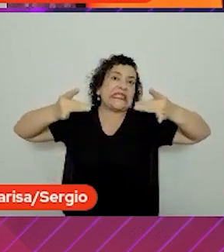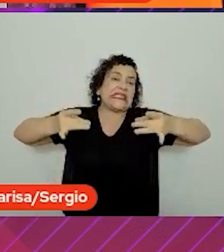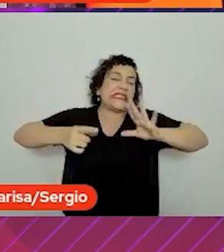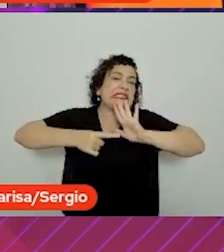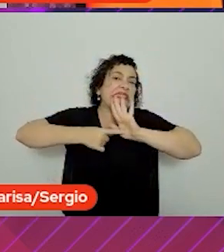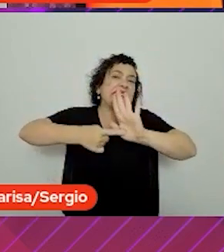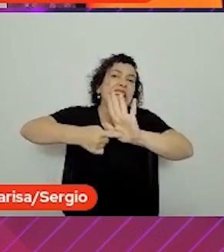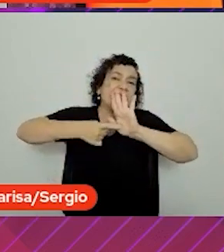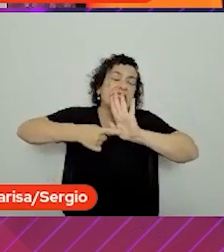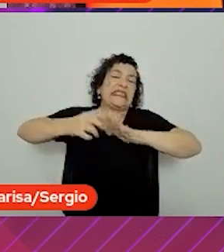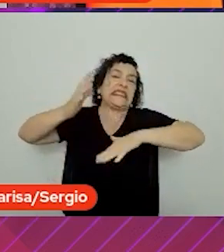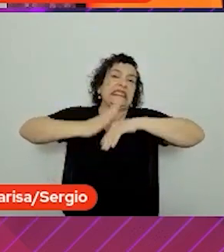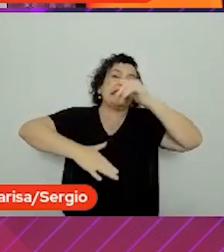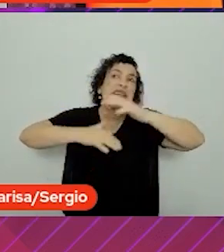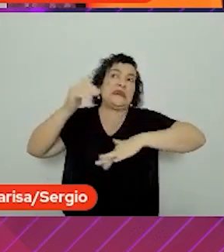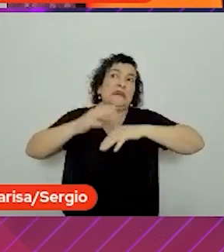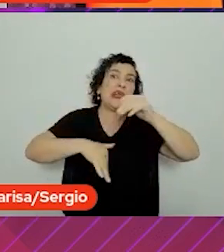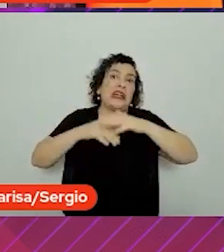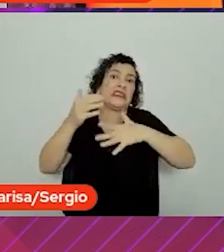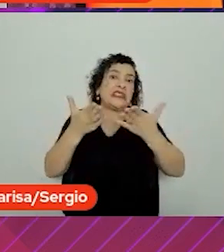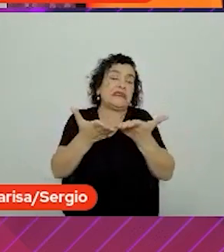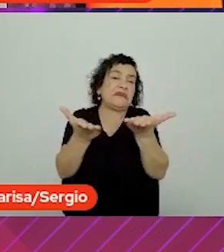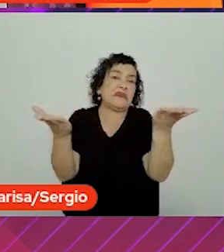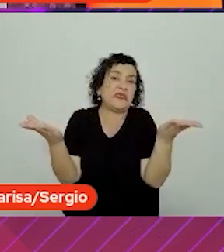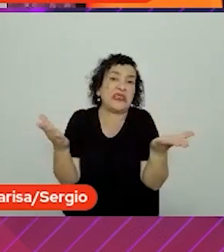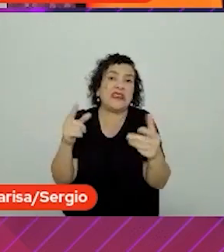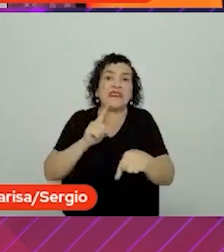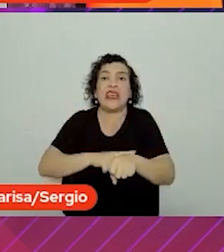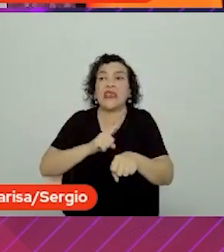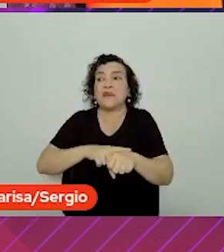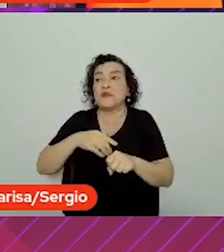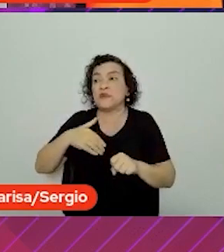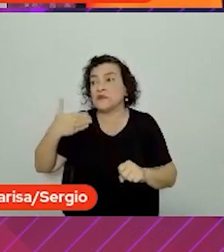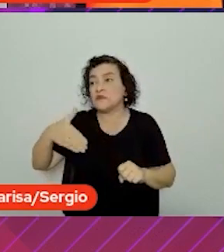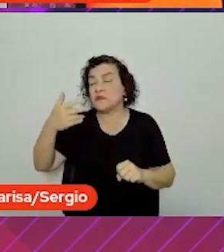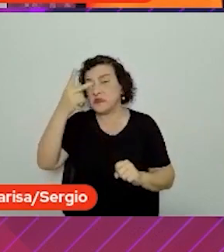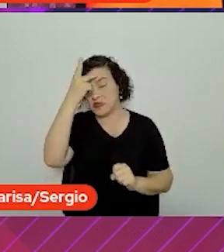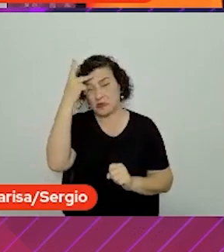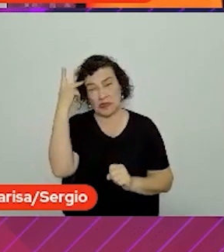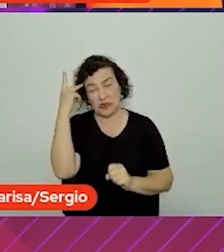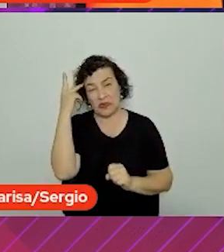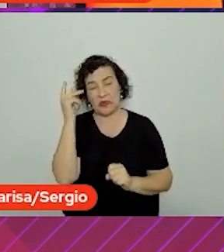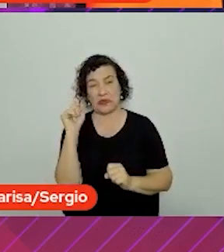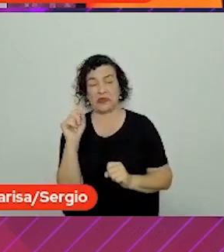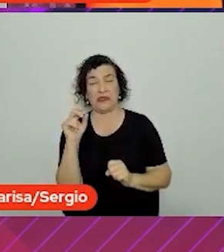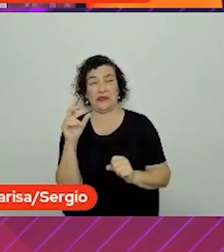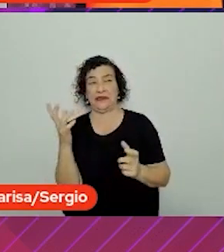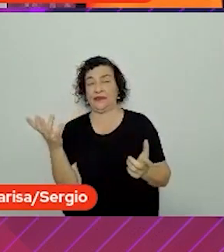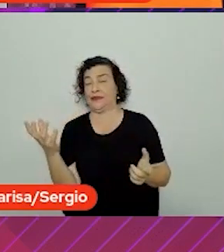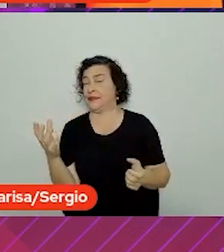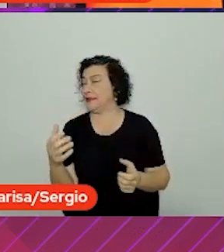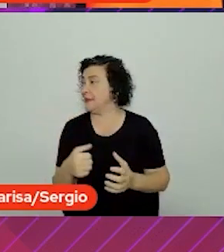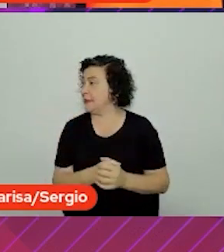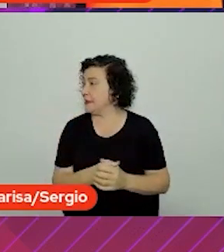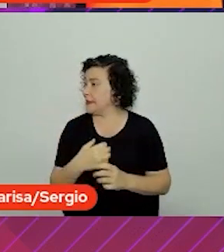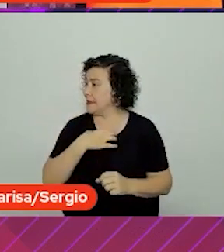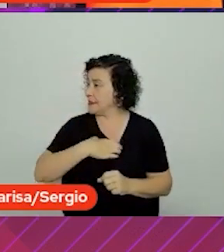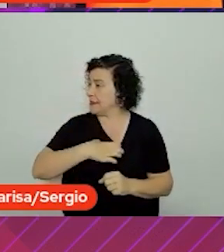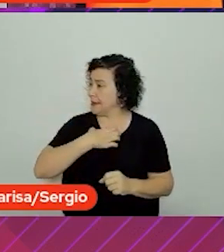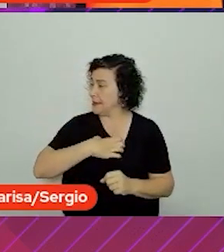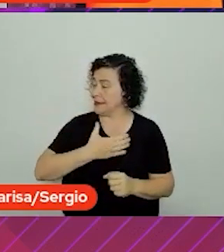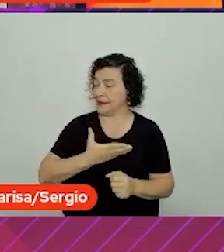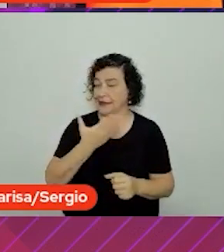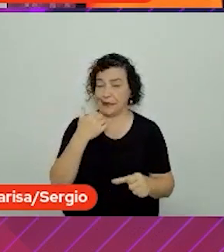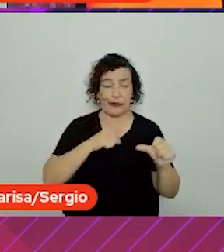de prática e simplesmente daqui a um tempo as pessoas olharem para mim com raiva, assim: "Não, ele quis mudar tudo, ele